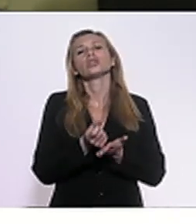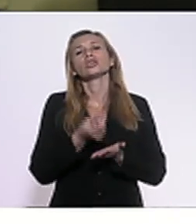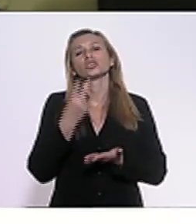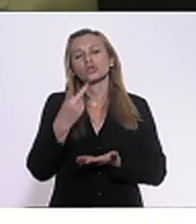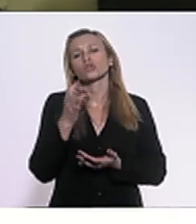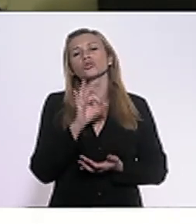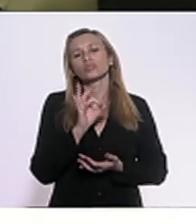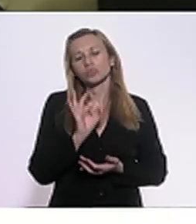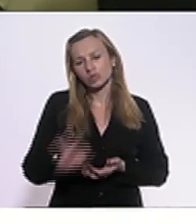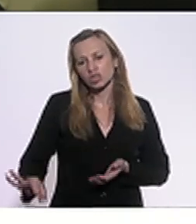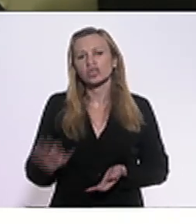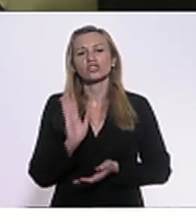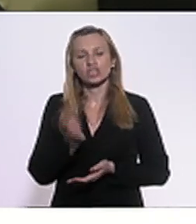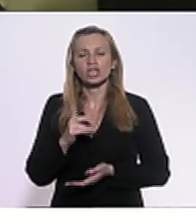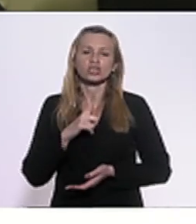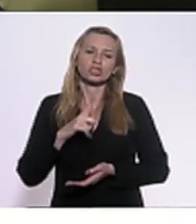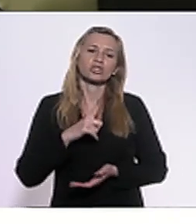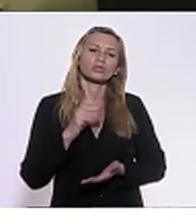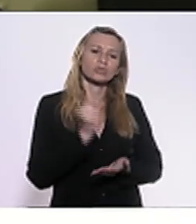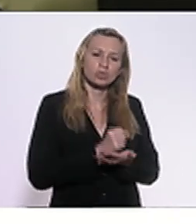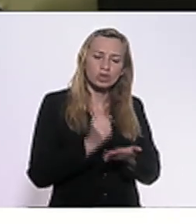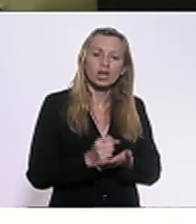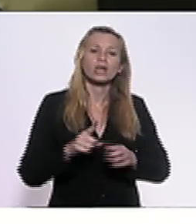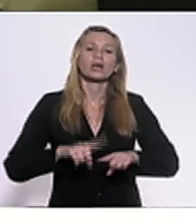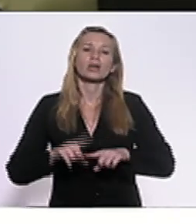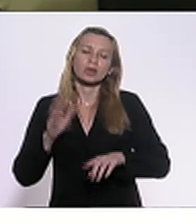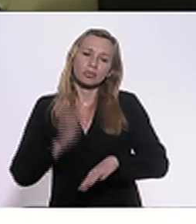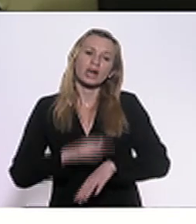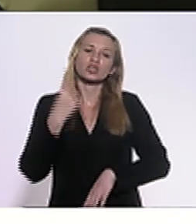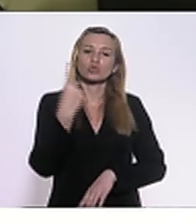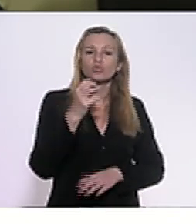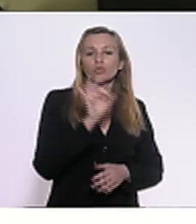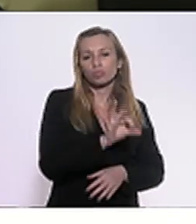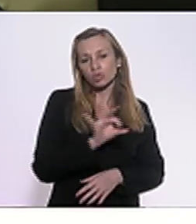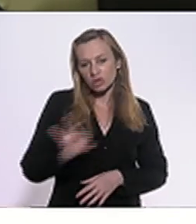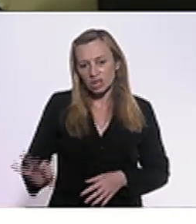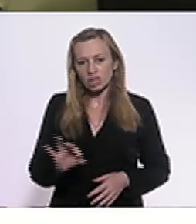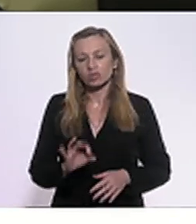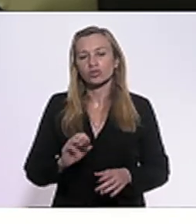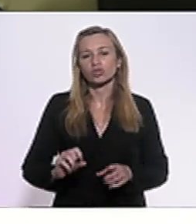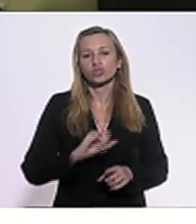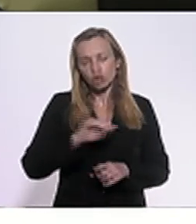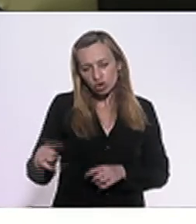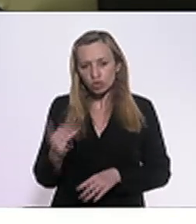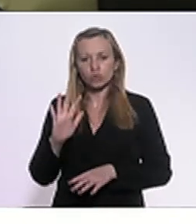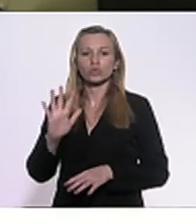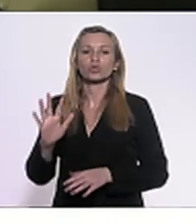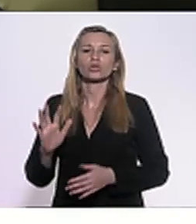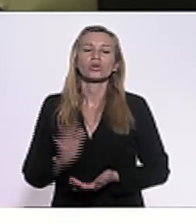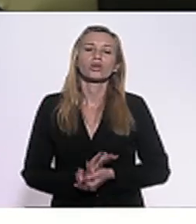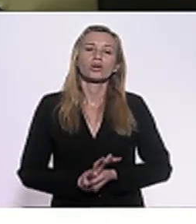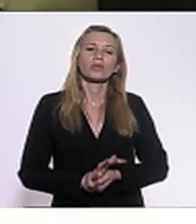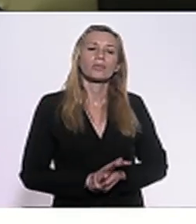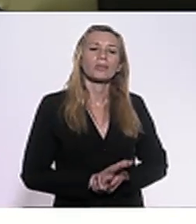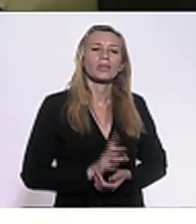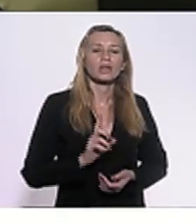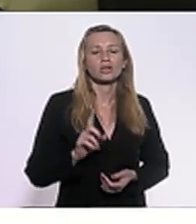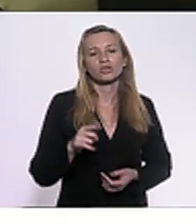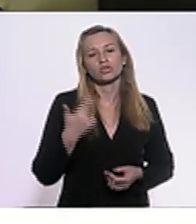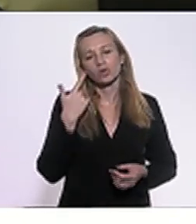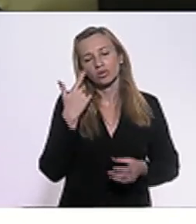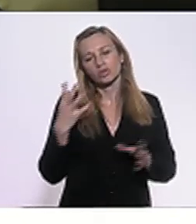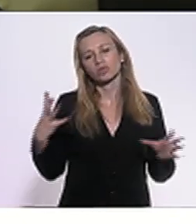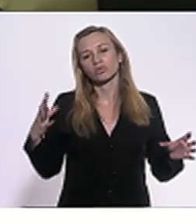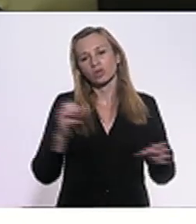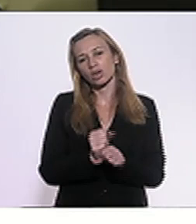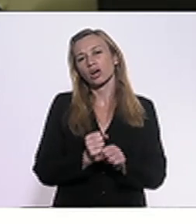já estavam previstos no contrato, e, além disso, mais 1% de juro adicional. Na época que a gente fez a auditoria, a gente fez os cálculos, daria